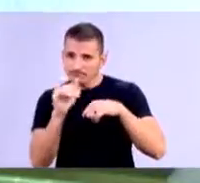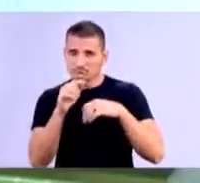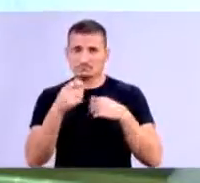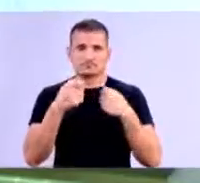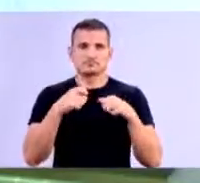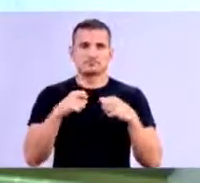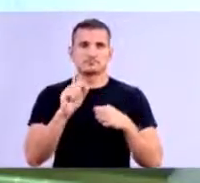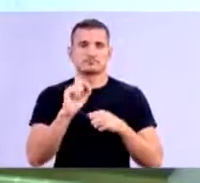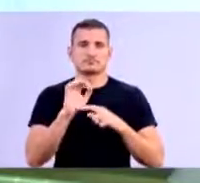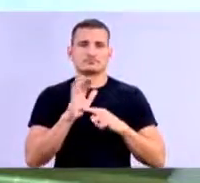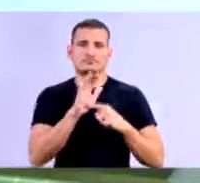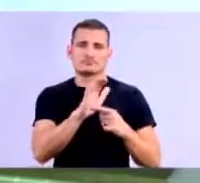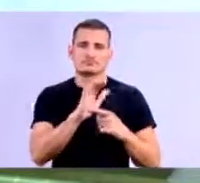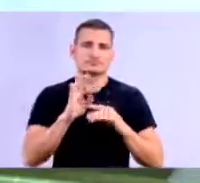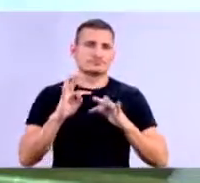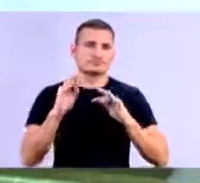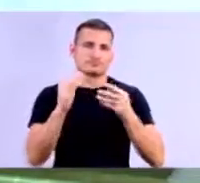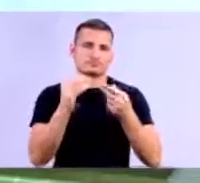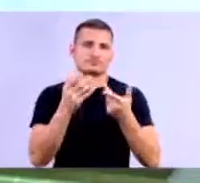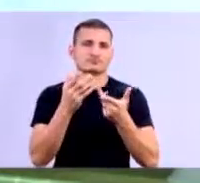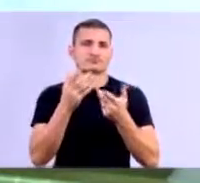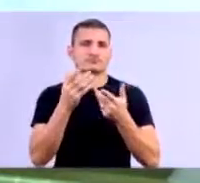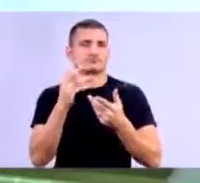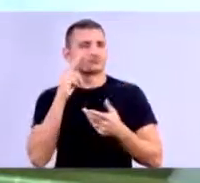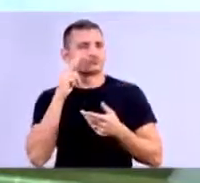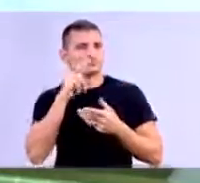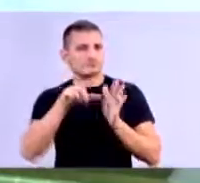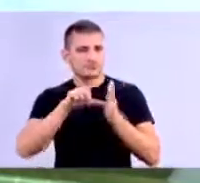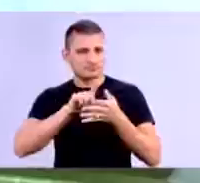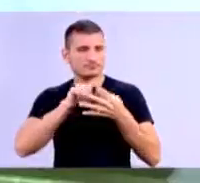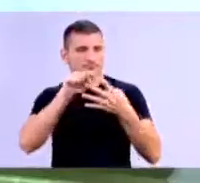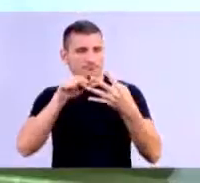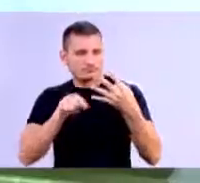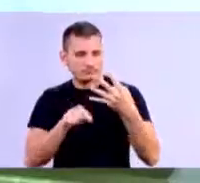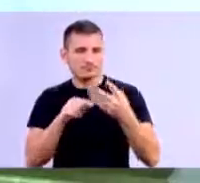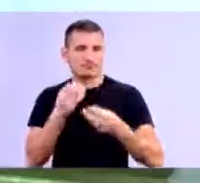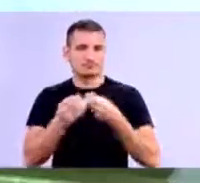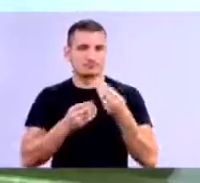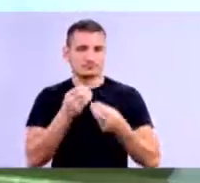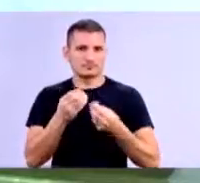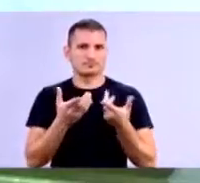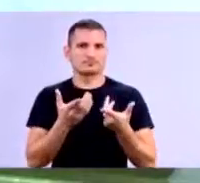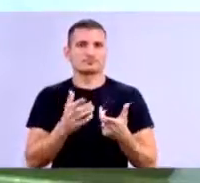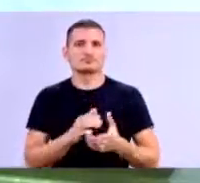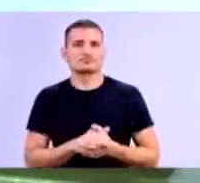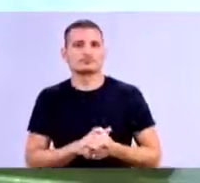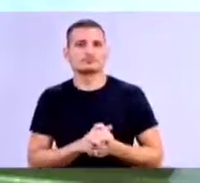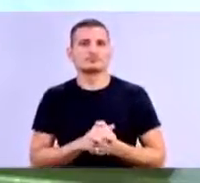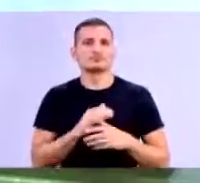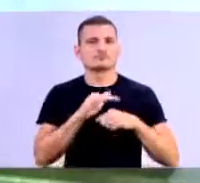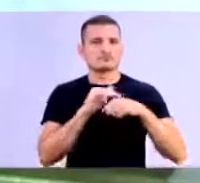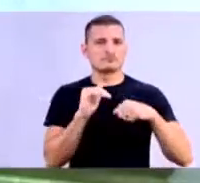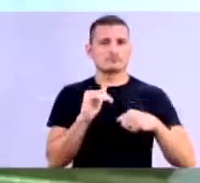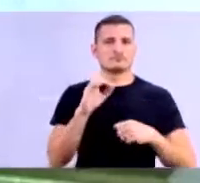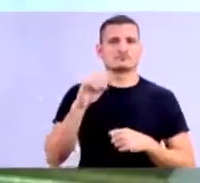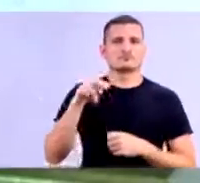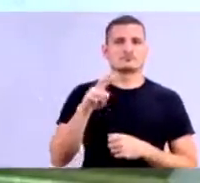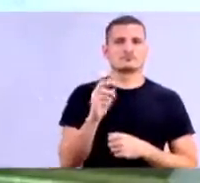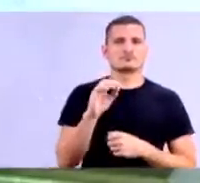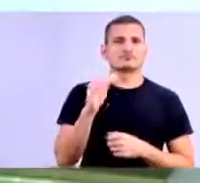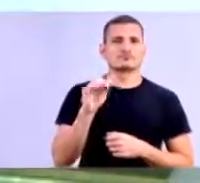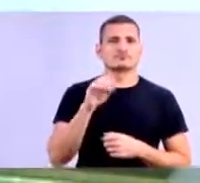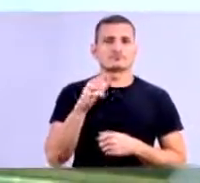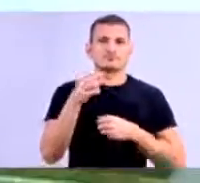precisa apresentar todos aqueles elementos que nós já vimos. Como deveria ser essa convocação? Como ela deveria ter